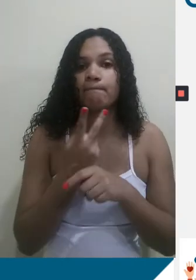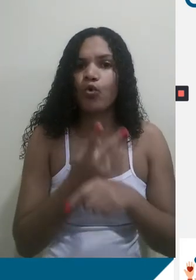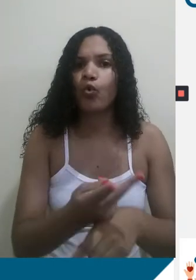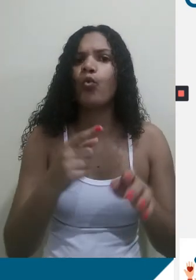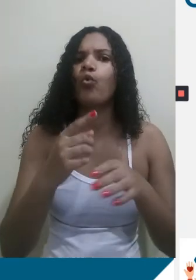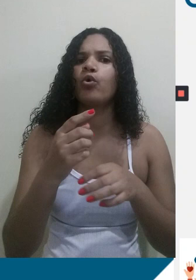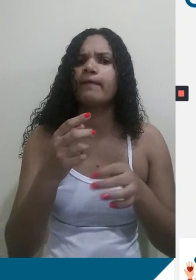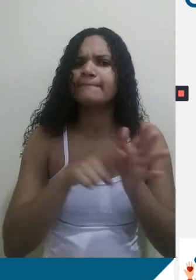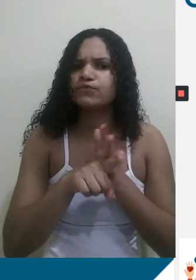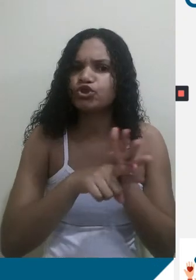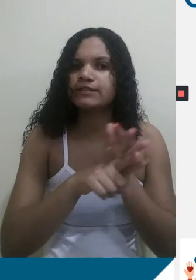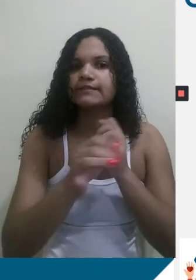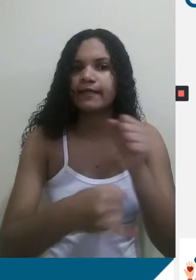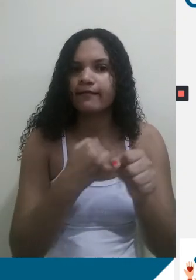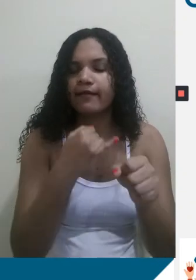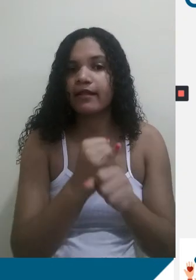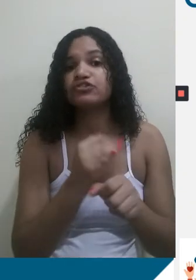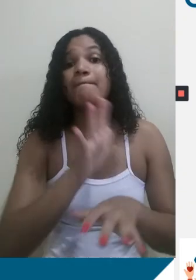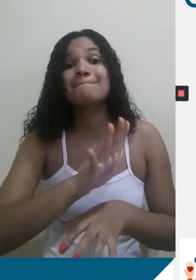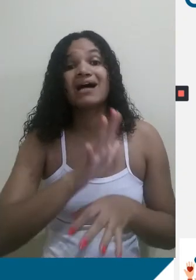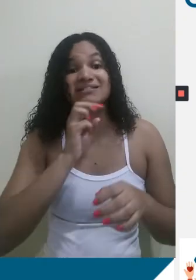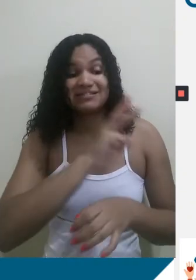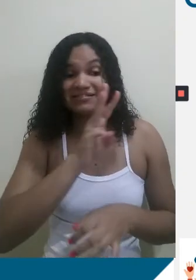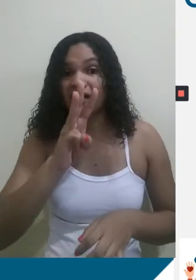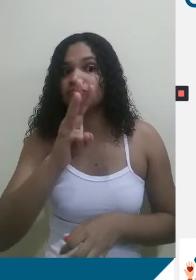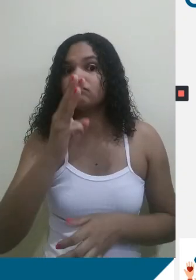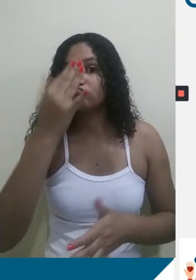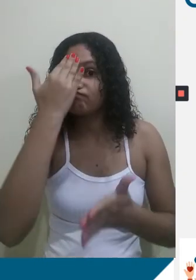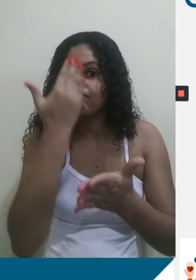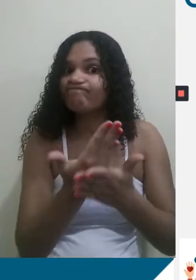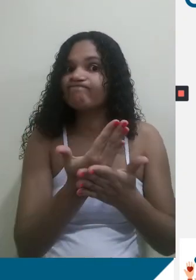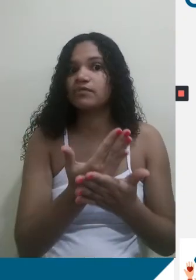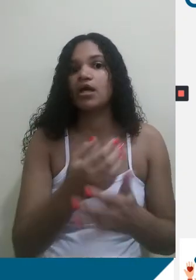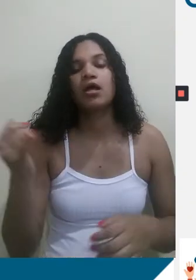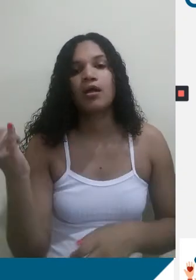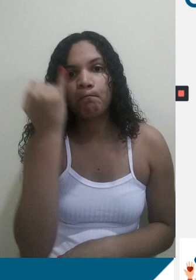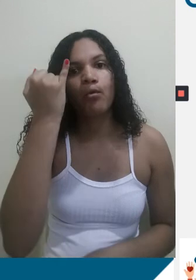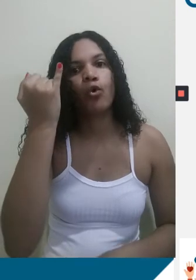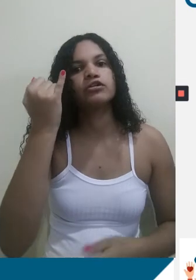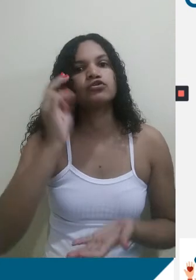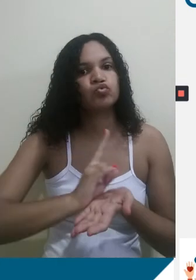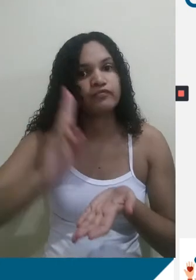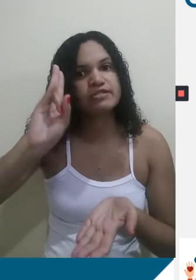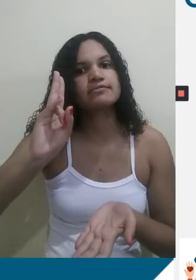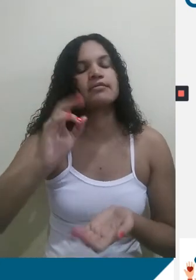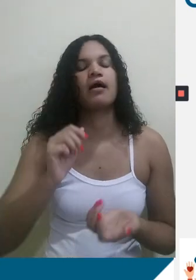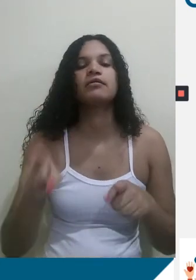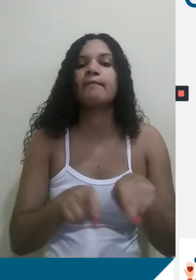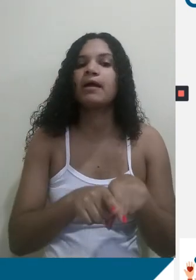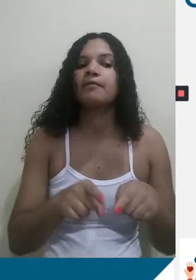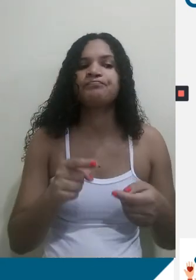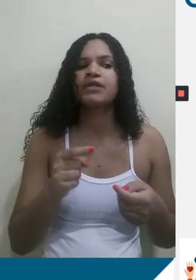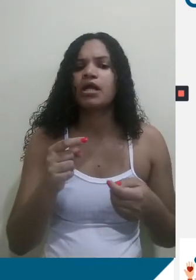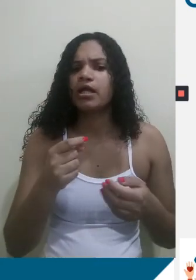vezes na internet, no Google, mais informações de sites de confiança, de universidades. Desenvolvam